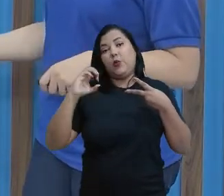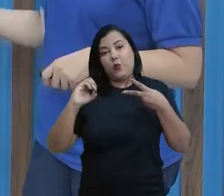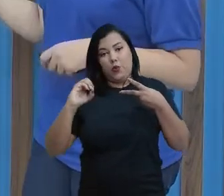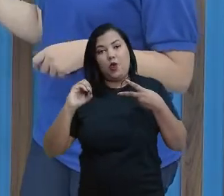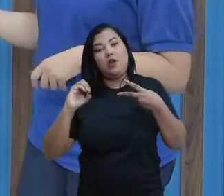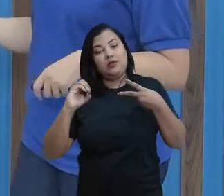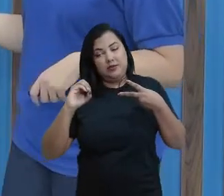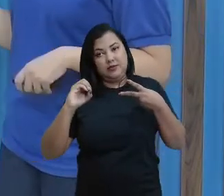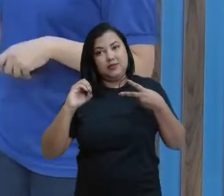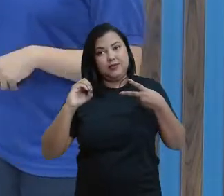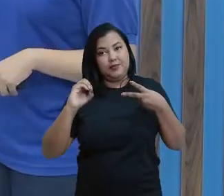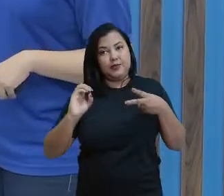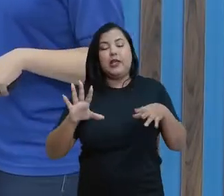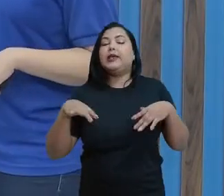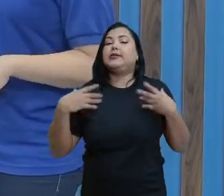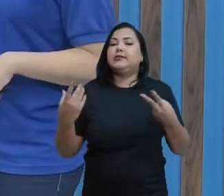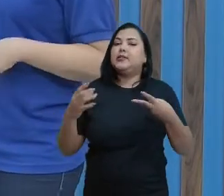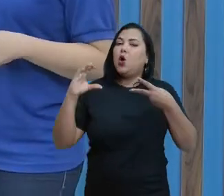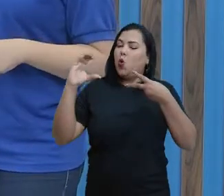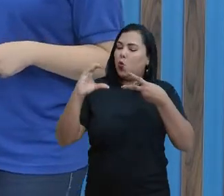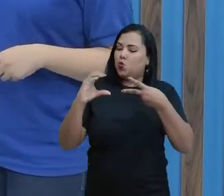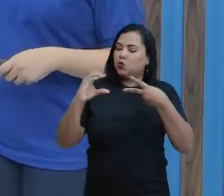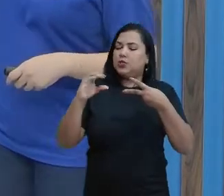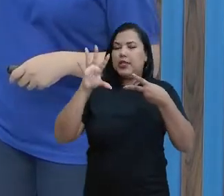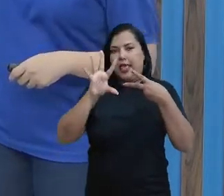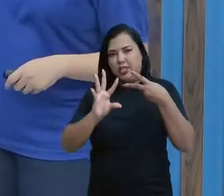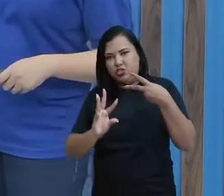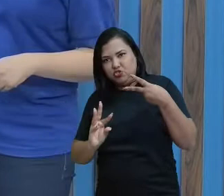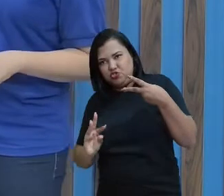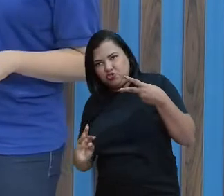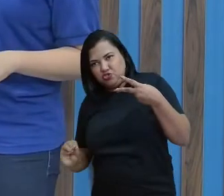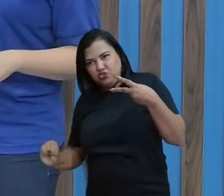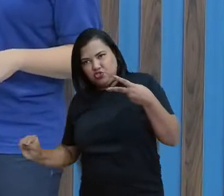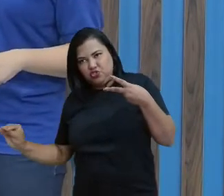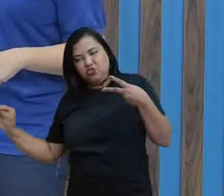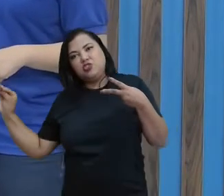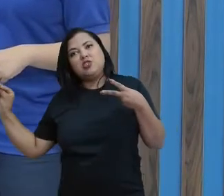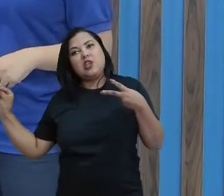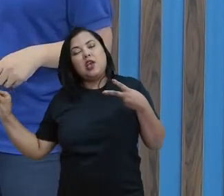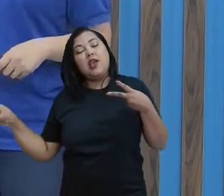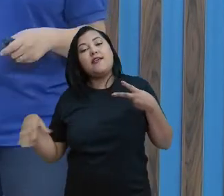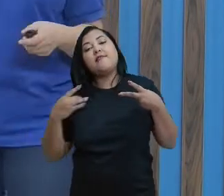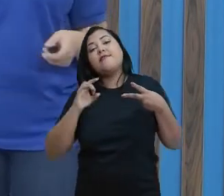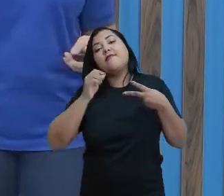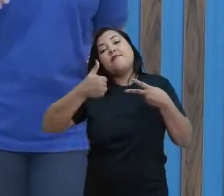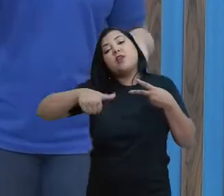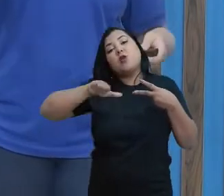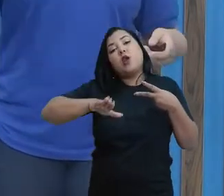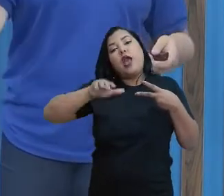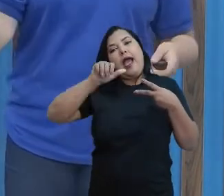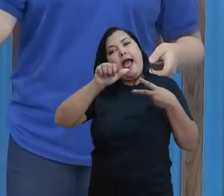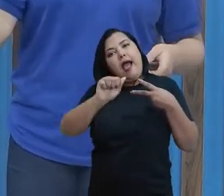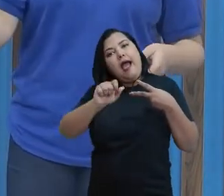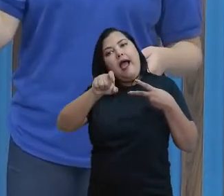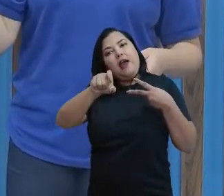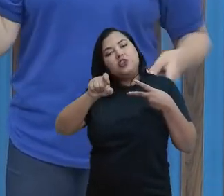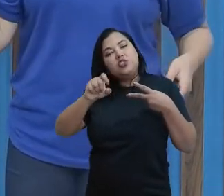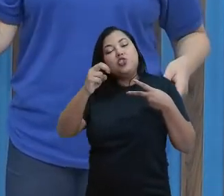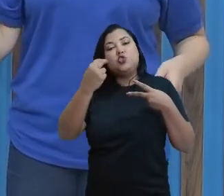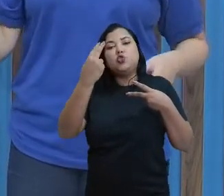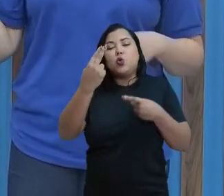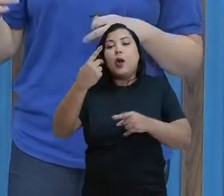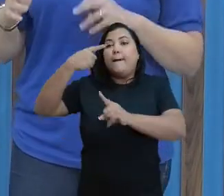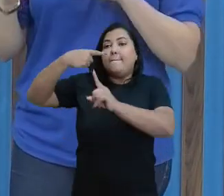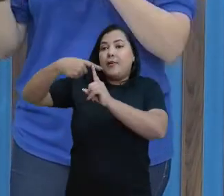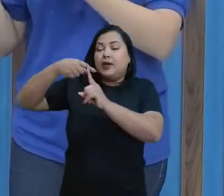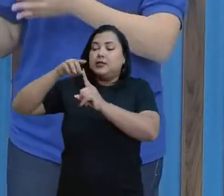tiver o C igual a zero. A gente agora vai ter esse finalzinho, ó, o C desaparece e o BX está lá, porque o